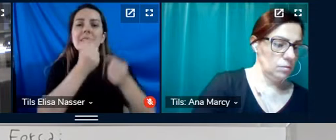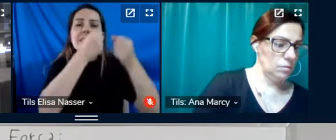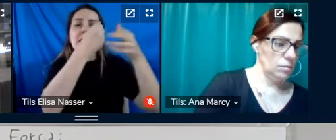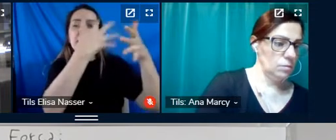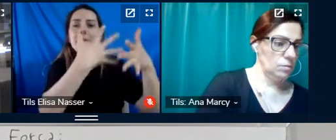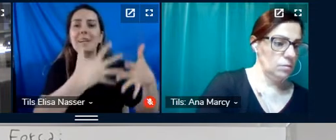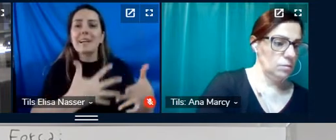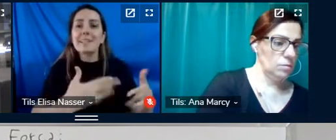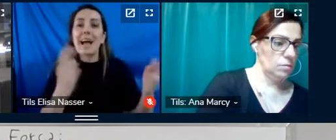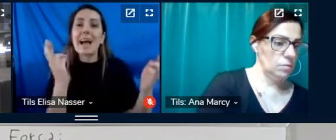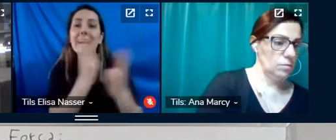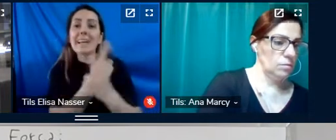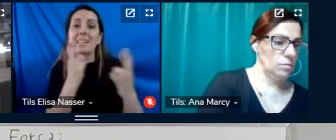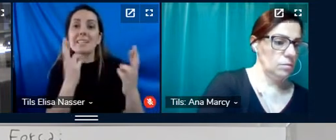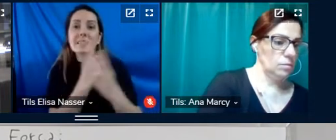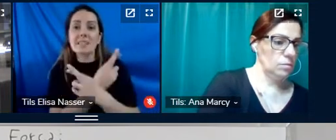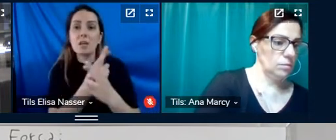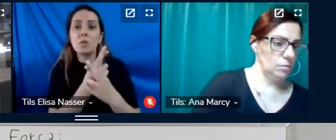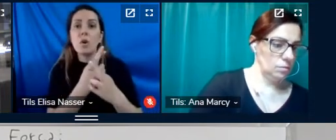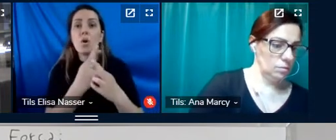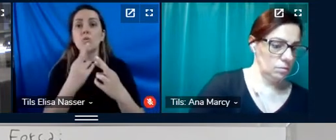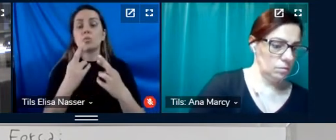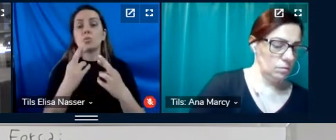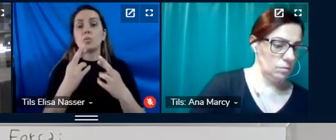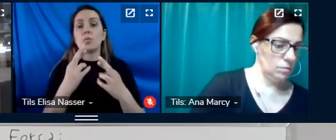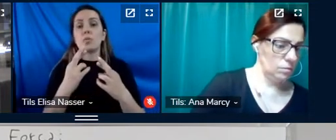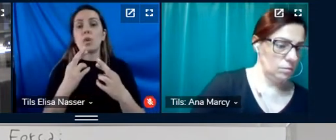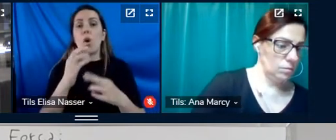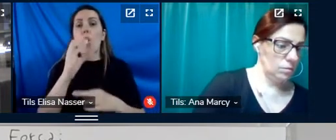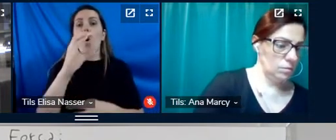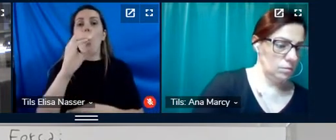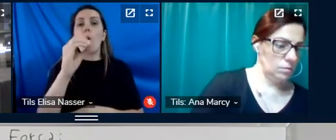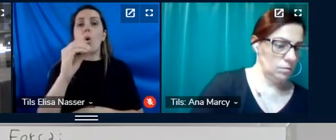entre corpos. Né? Como é que um objeto